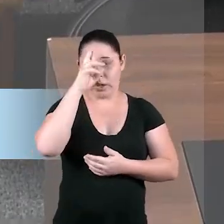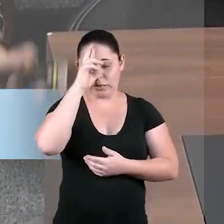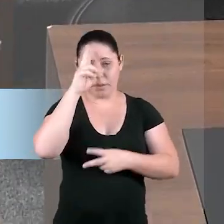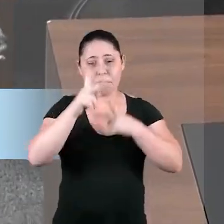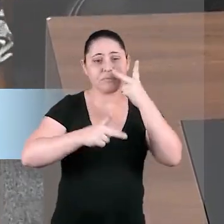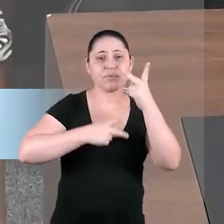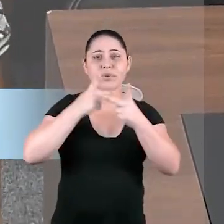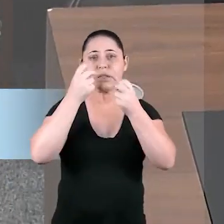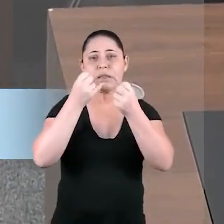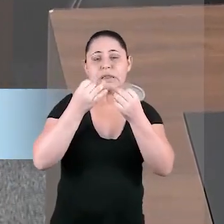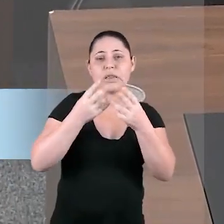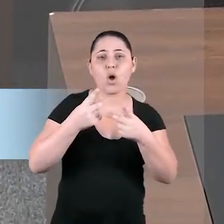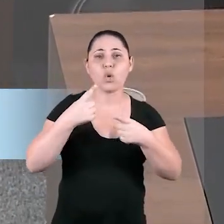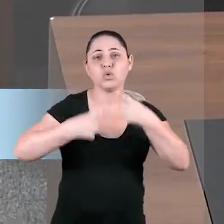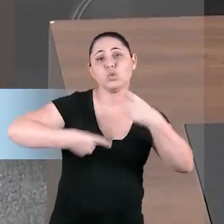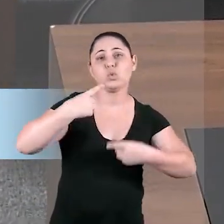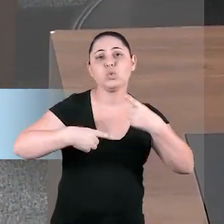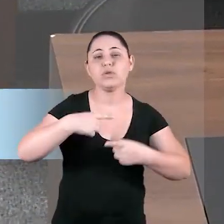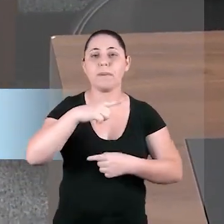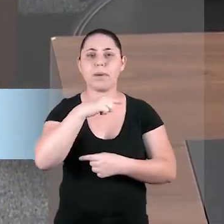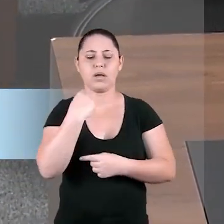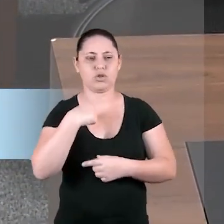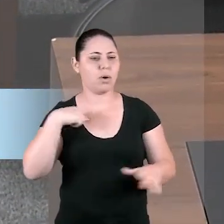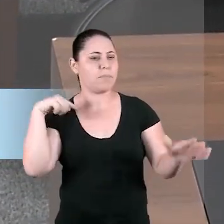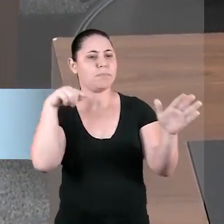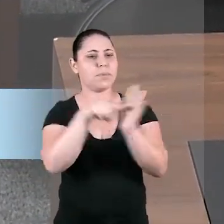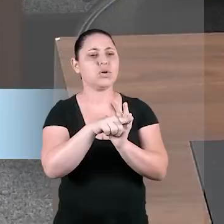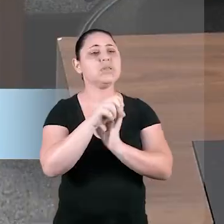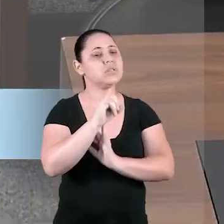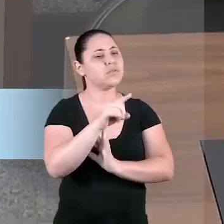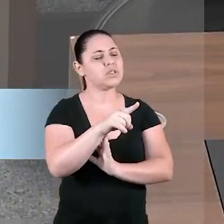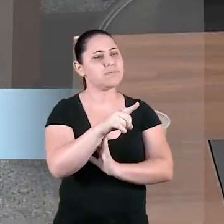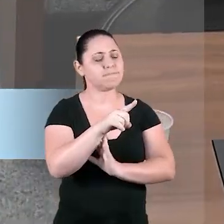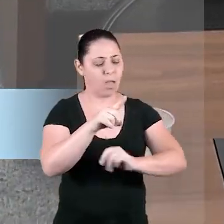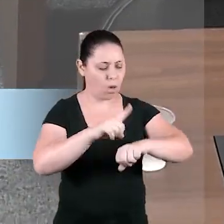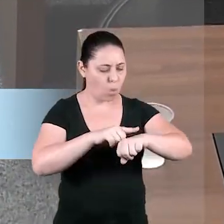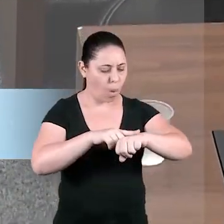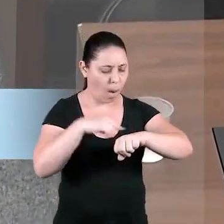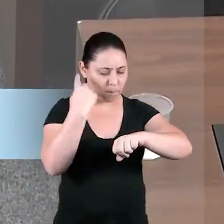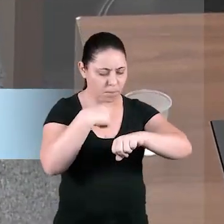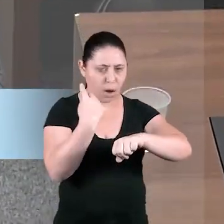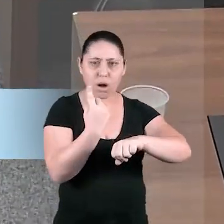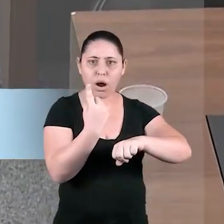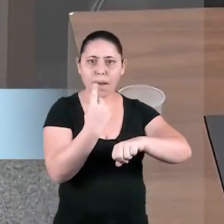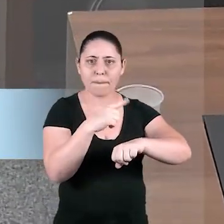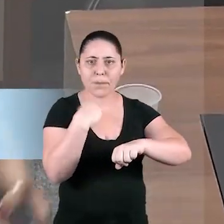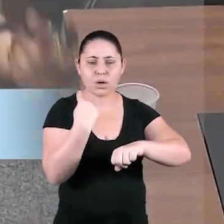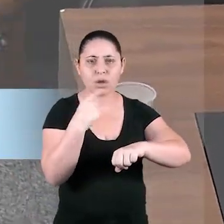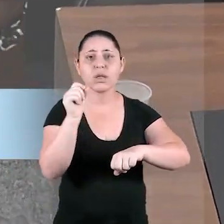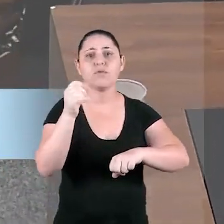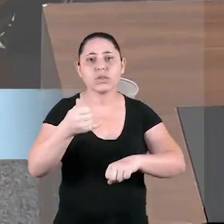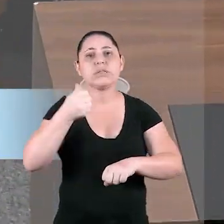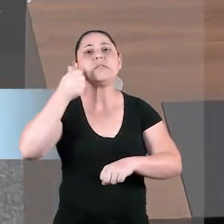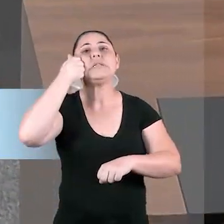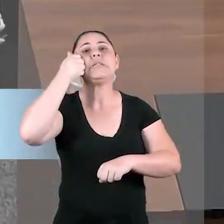jantar para falar sobre a morte. E aí tinha uma pergunta assim, se você fosse morrer daqui a 1 hora, para quem